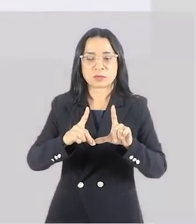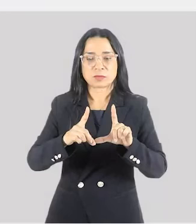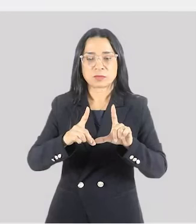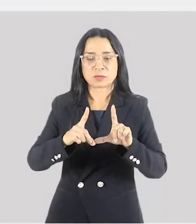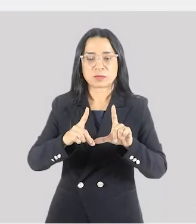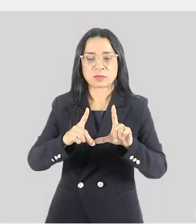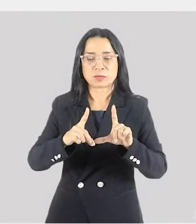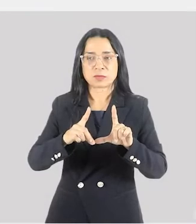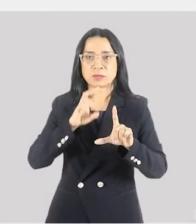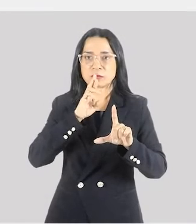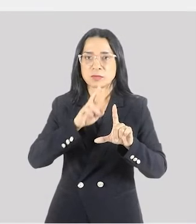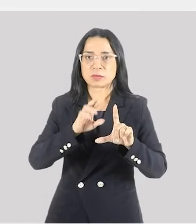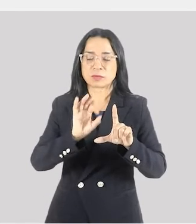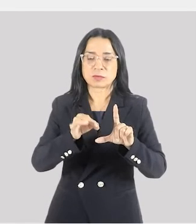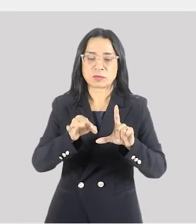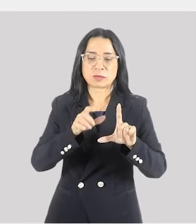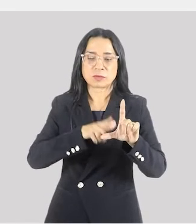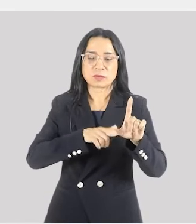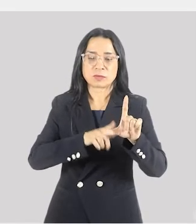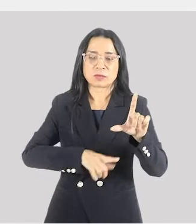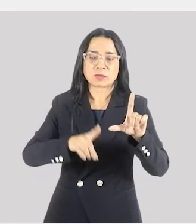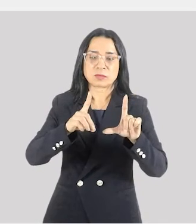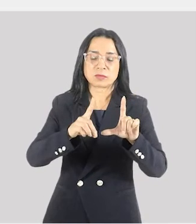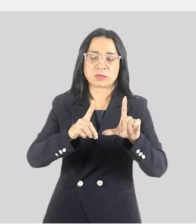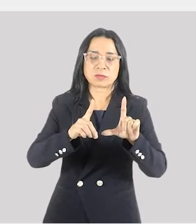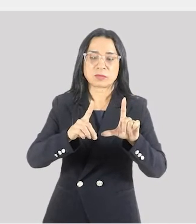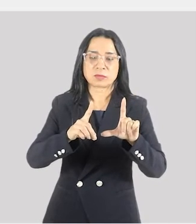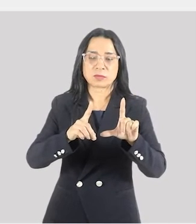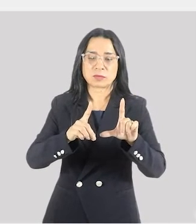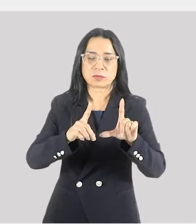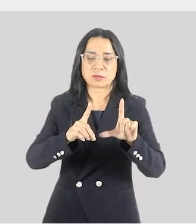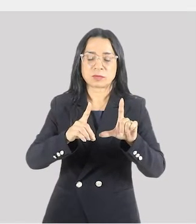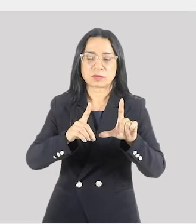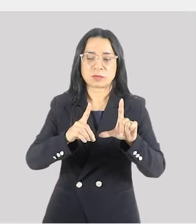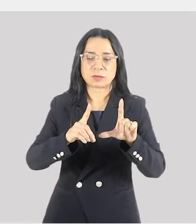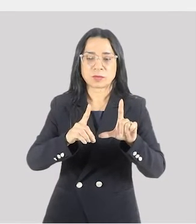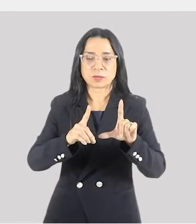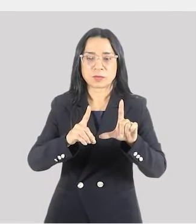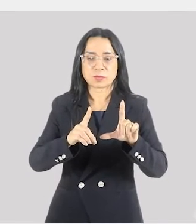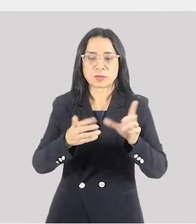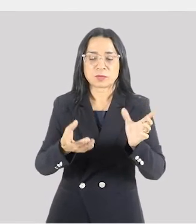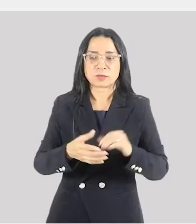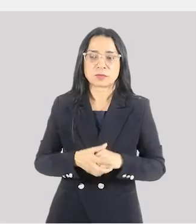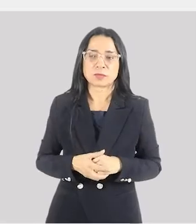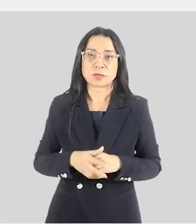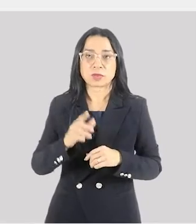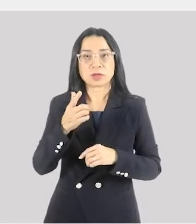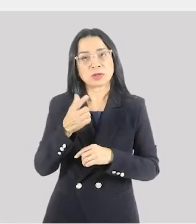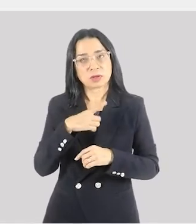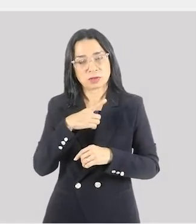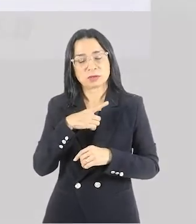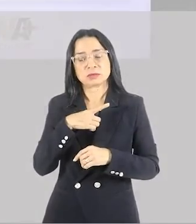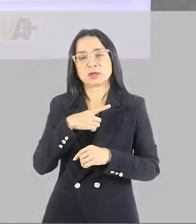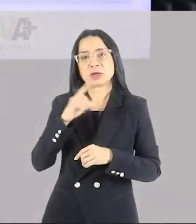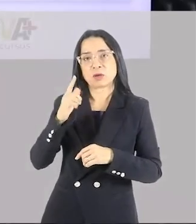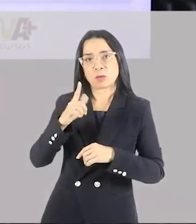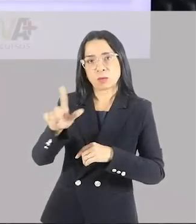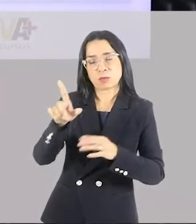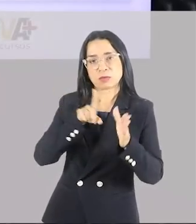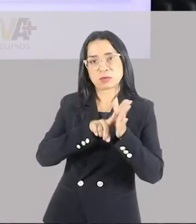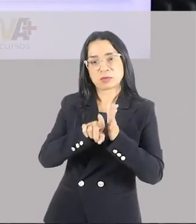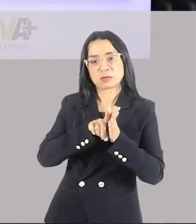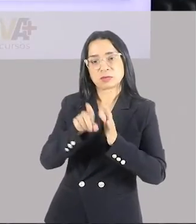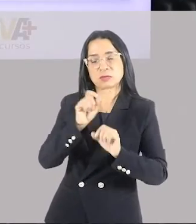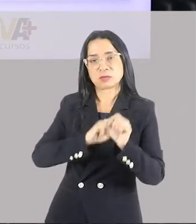público. Resposta correta, letra D, de dado, autorização de serviço público. Além dessas questões, nós temos diversas